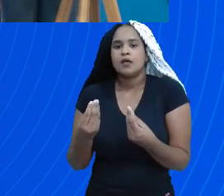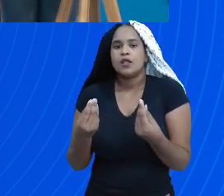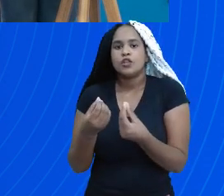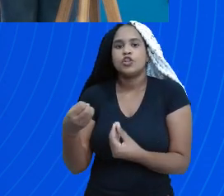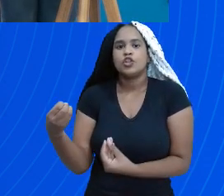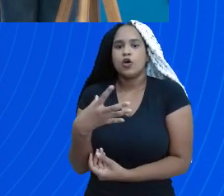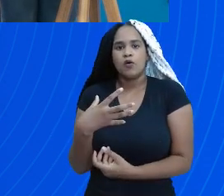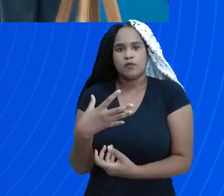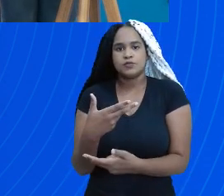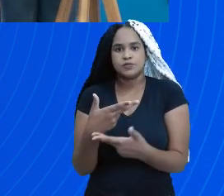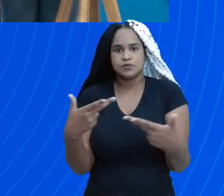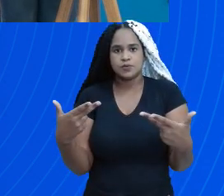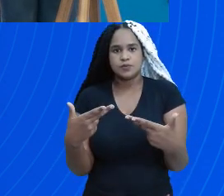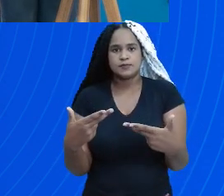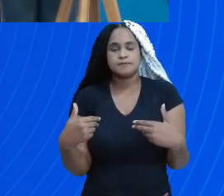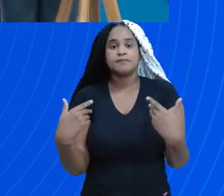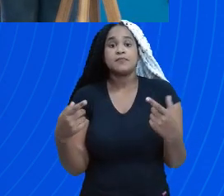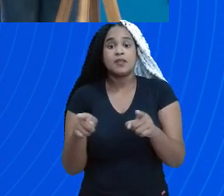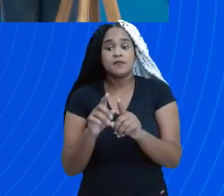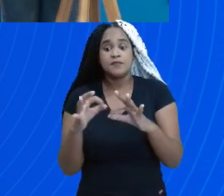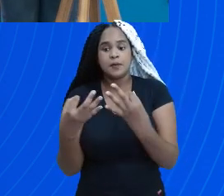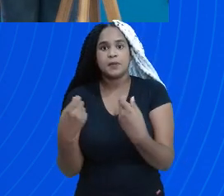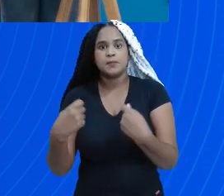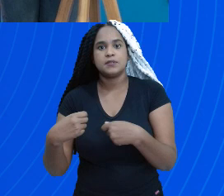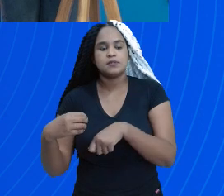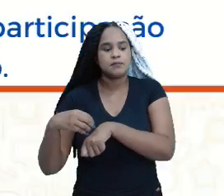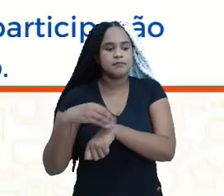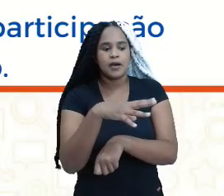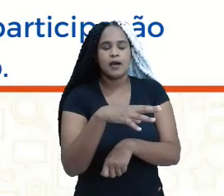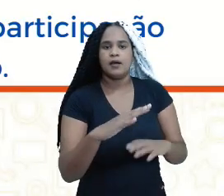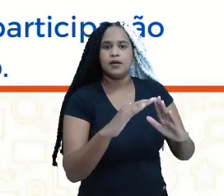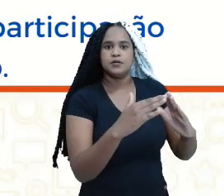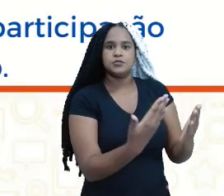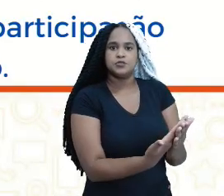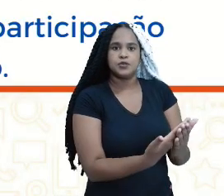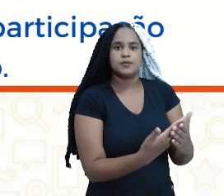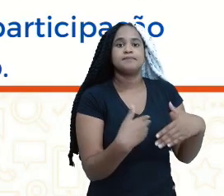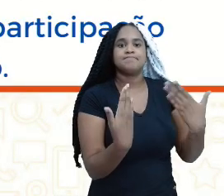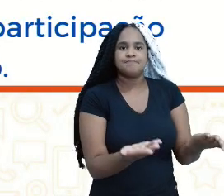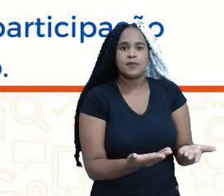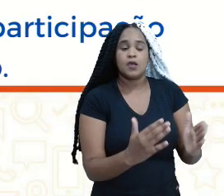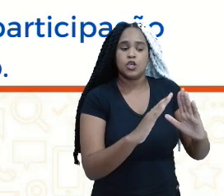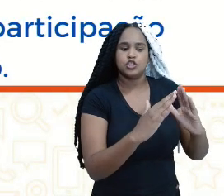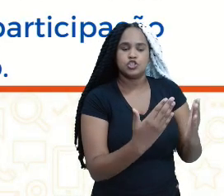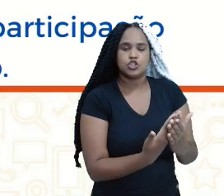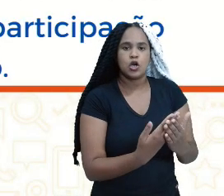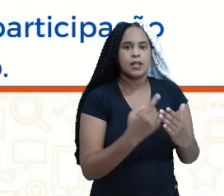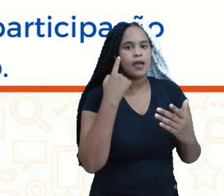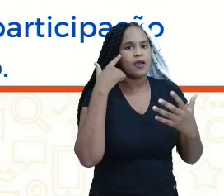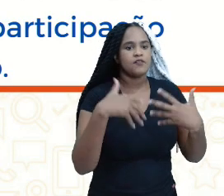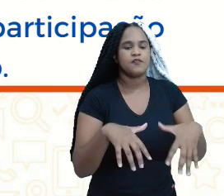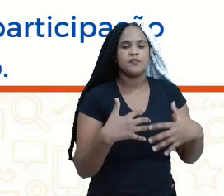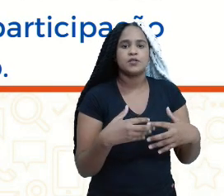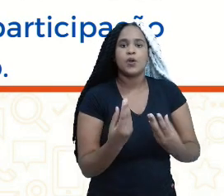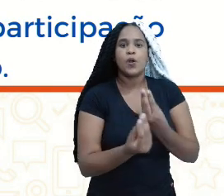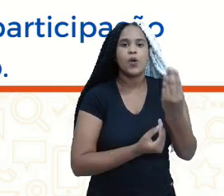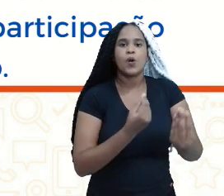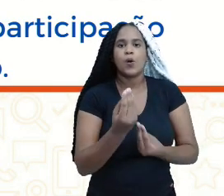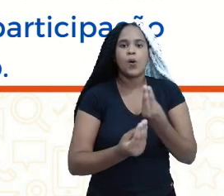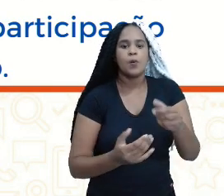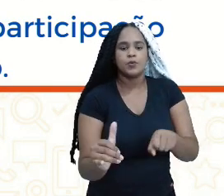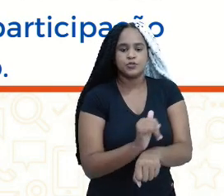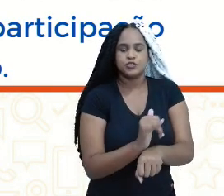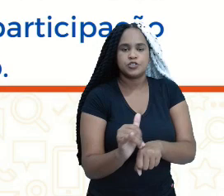ao ambiente escolar. E aí a gente vai pensar numa nova forma de participação, numa nova forma